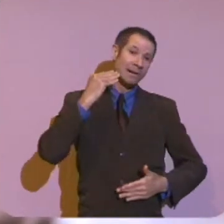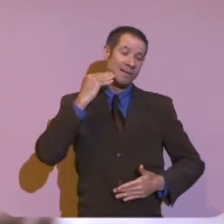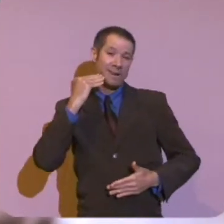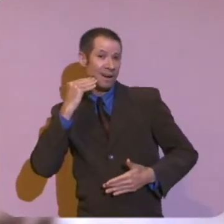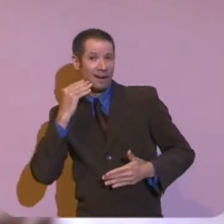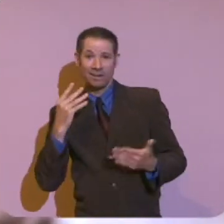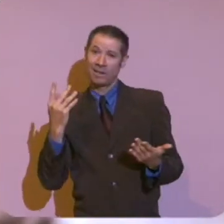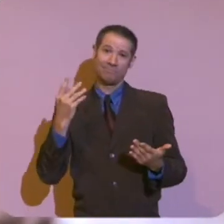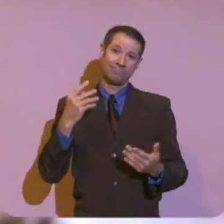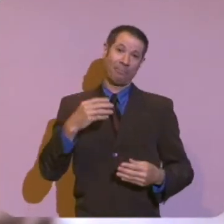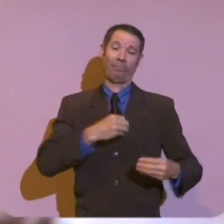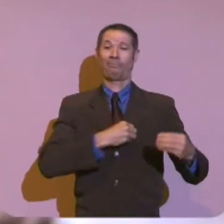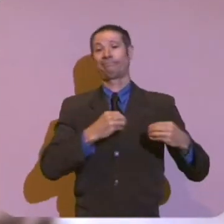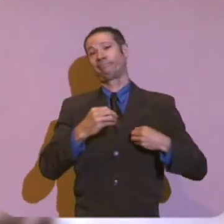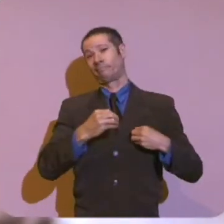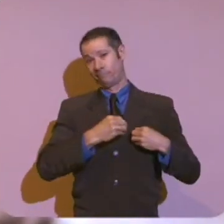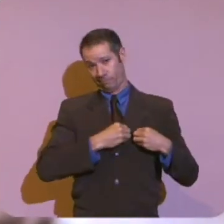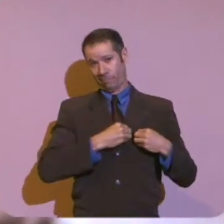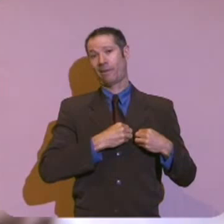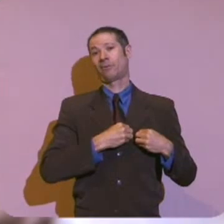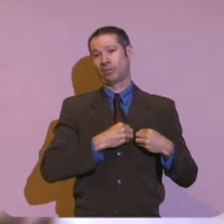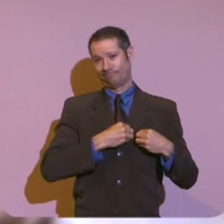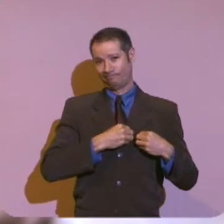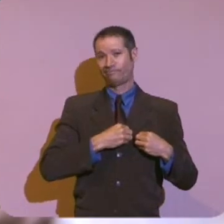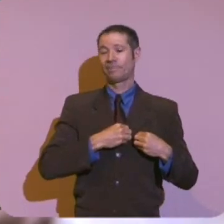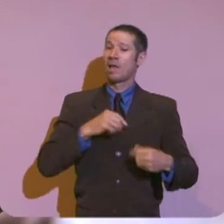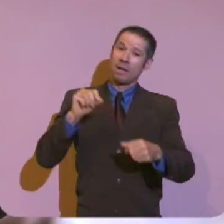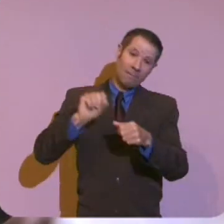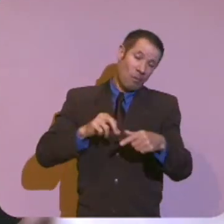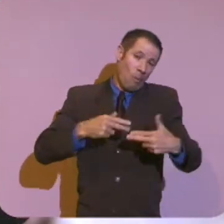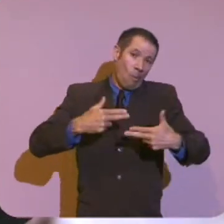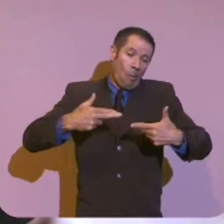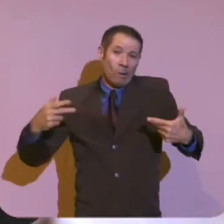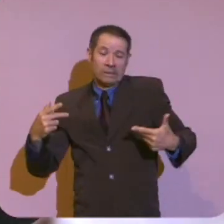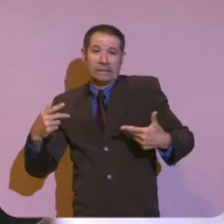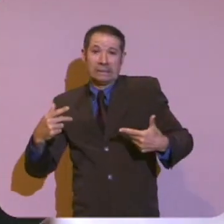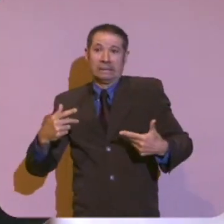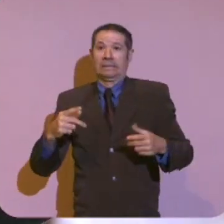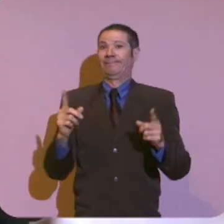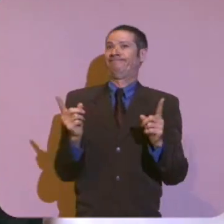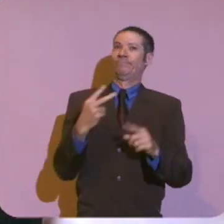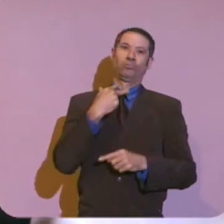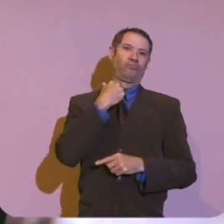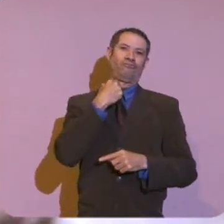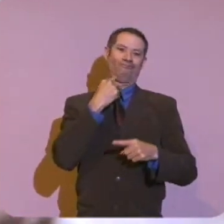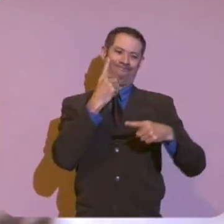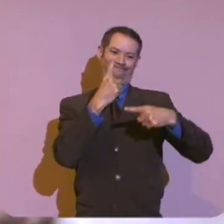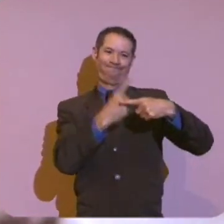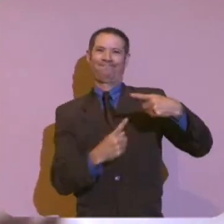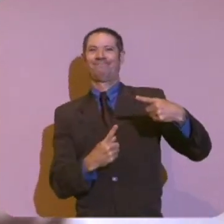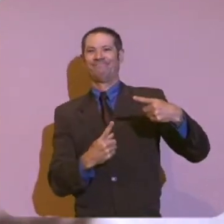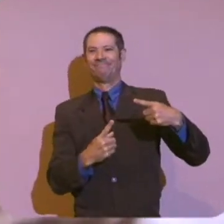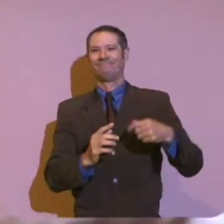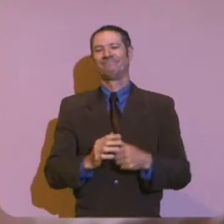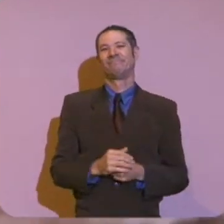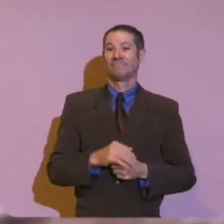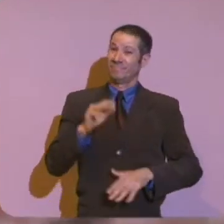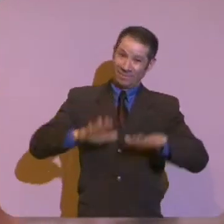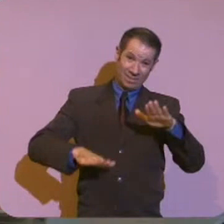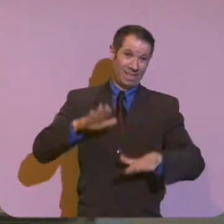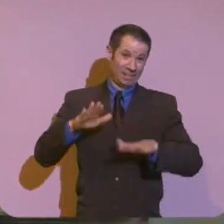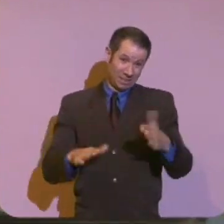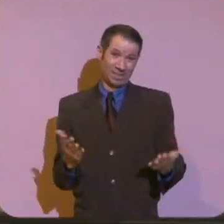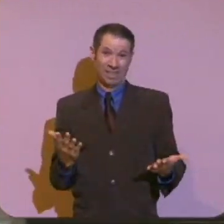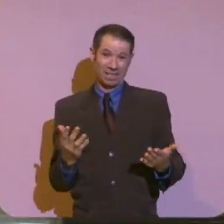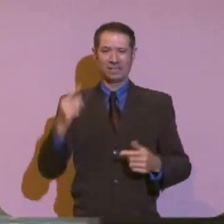a gente peca, a gente faz coisas que não deveria ter feito. E às vezes a